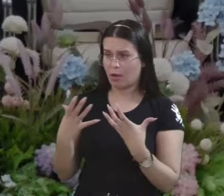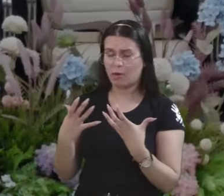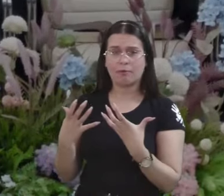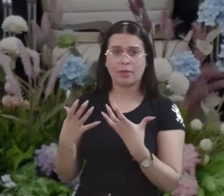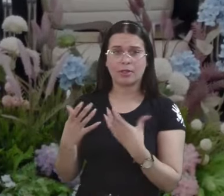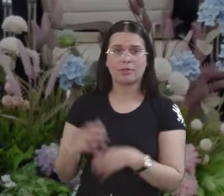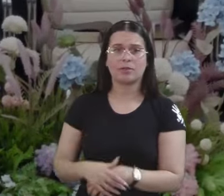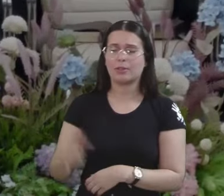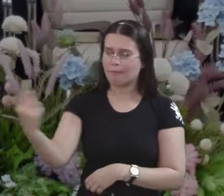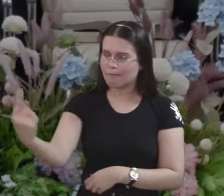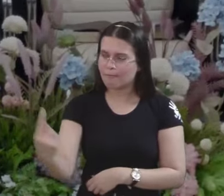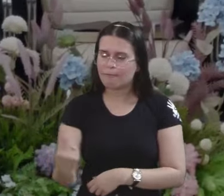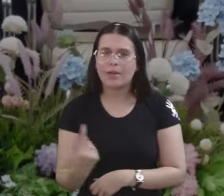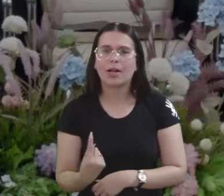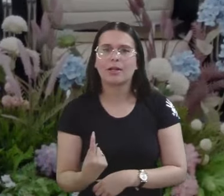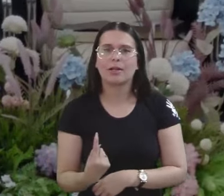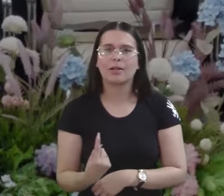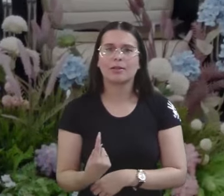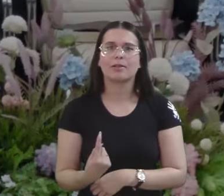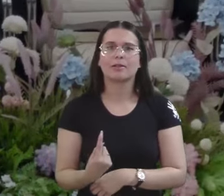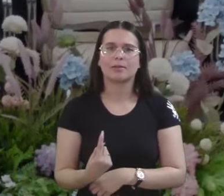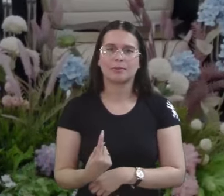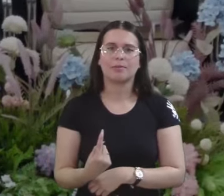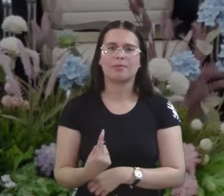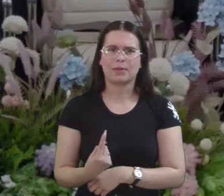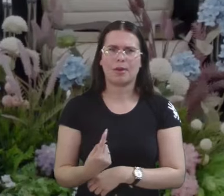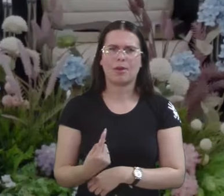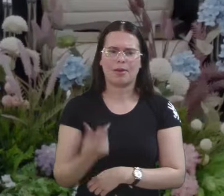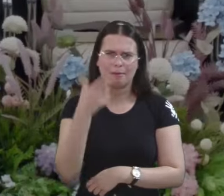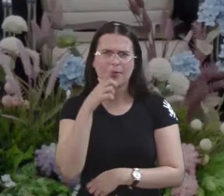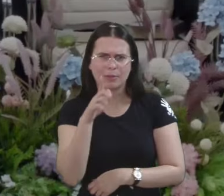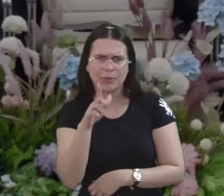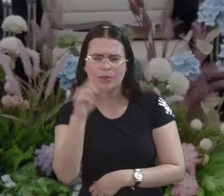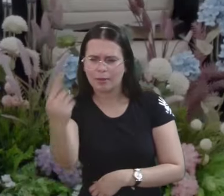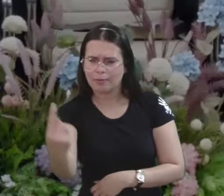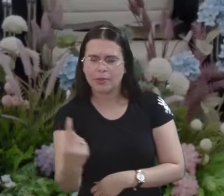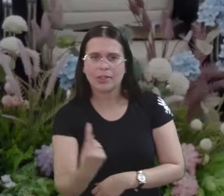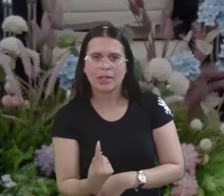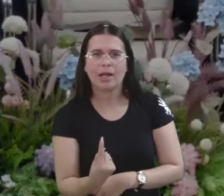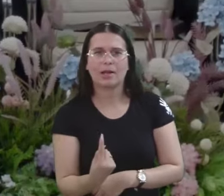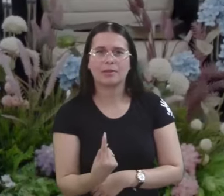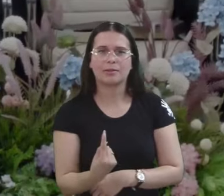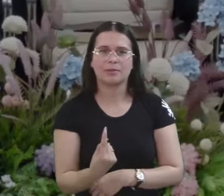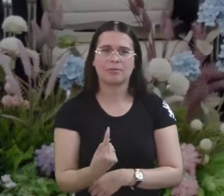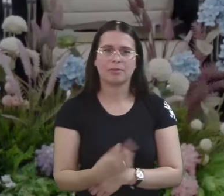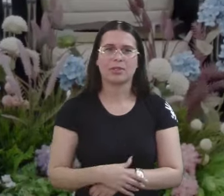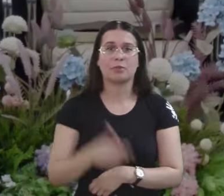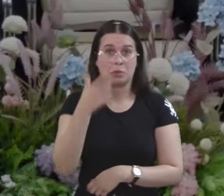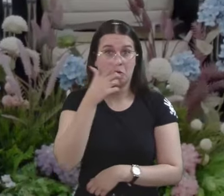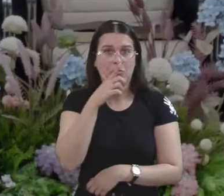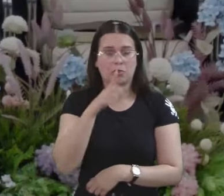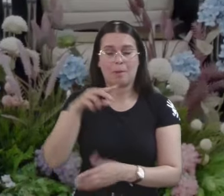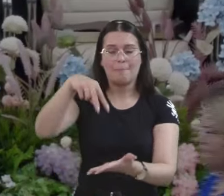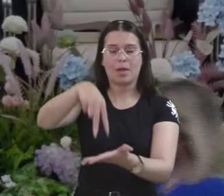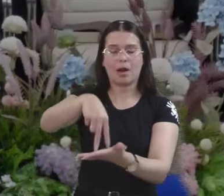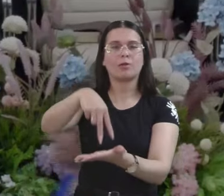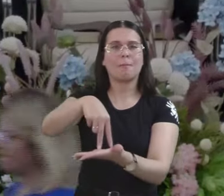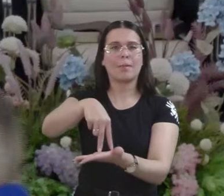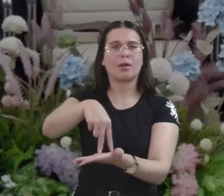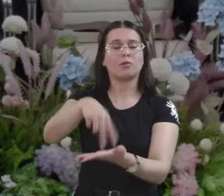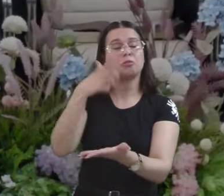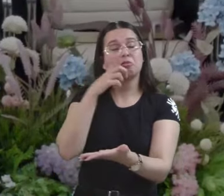porta até aqui. Eu quero ver você andar da porta até aqui. Se você parar em pé até